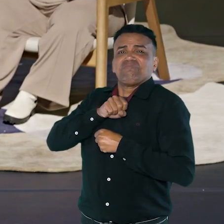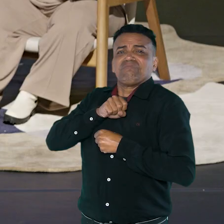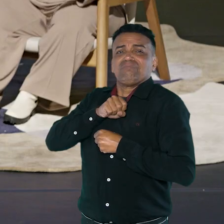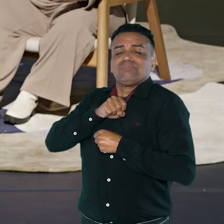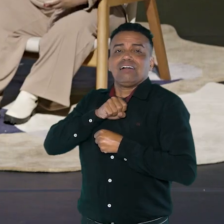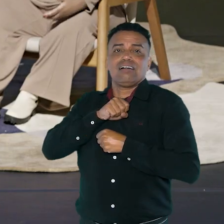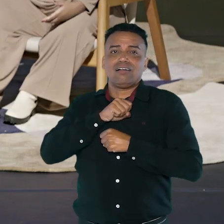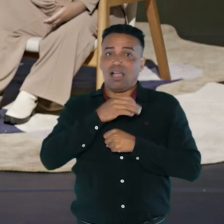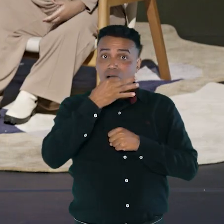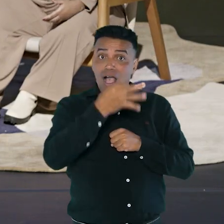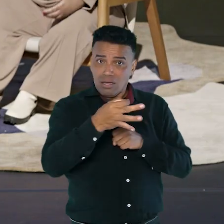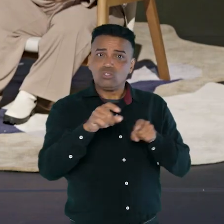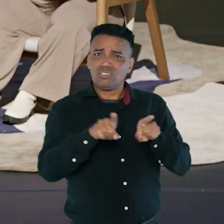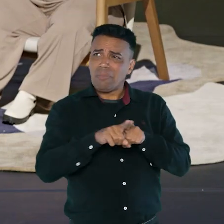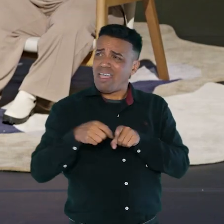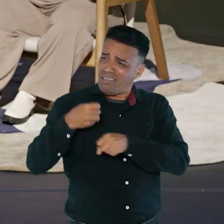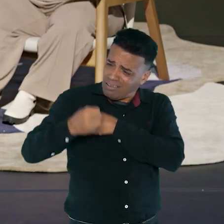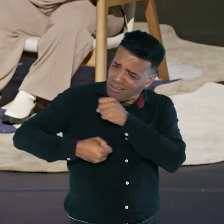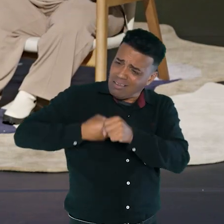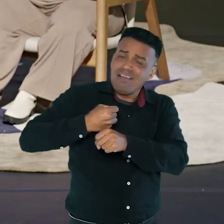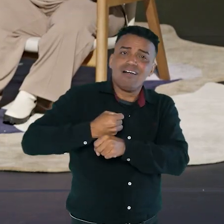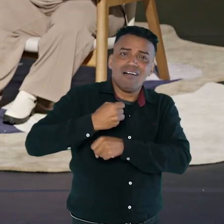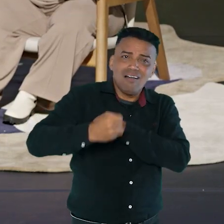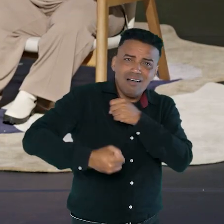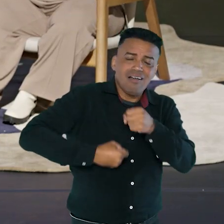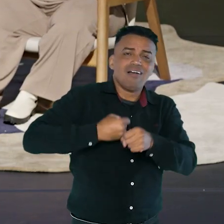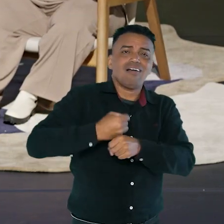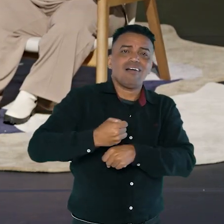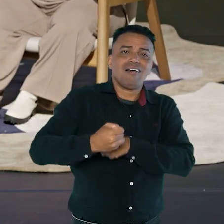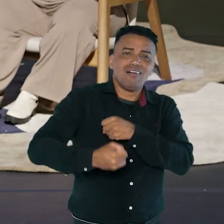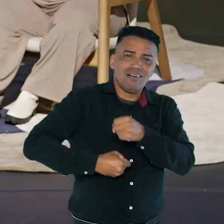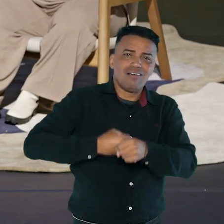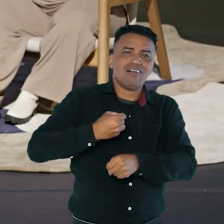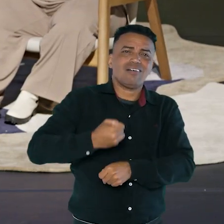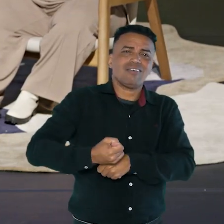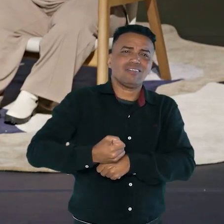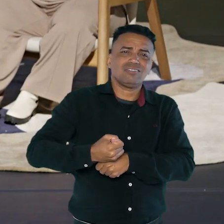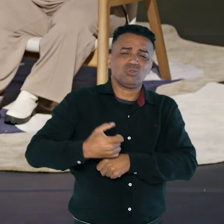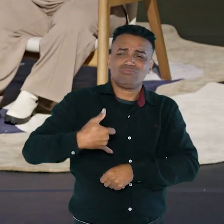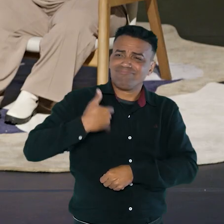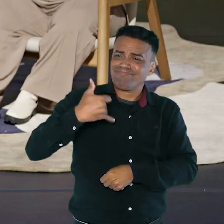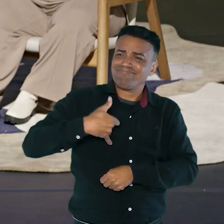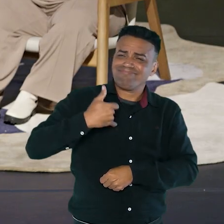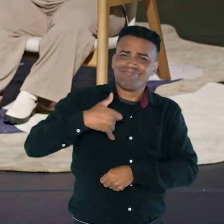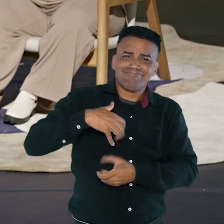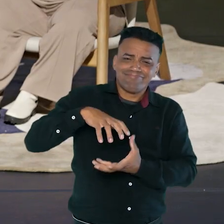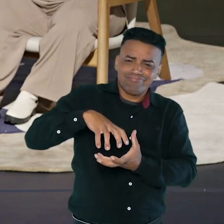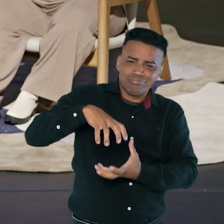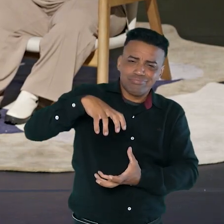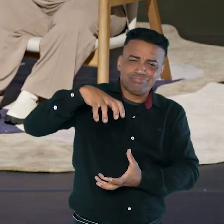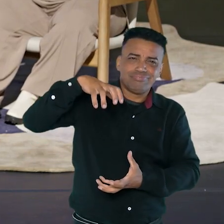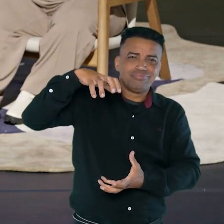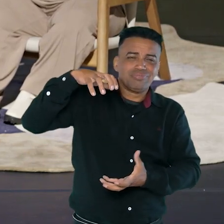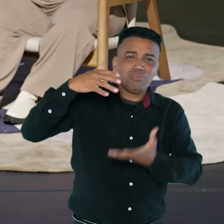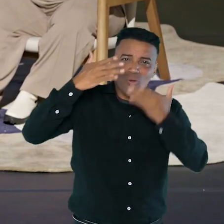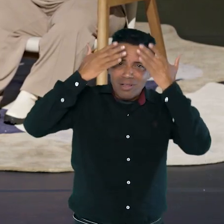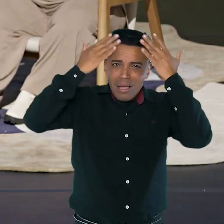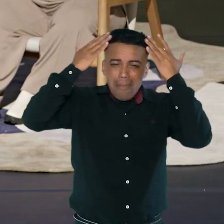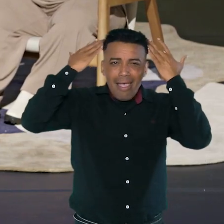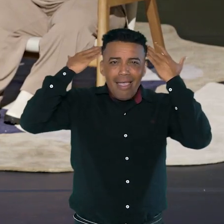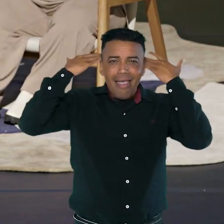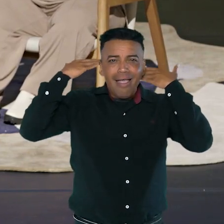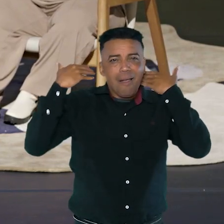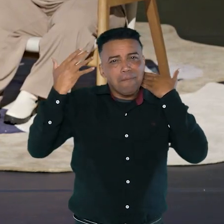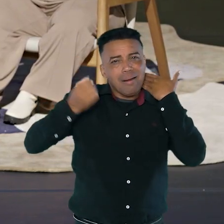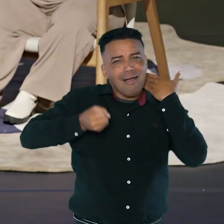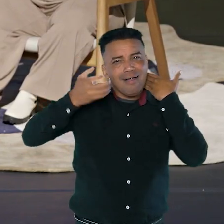E acho que isso também tem a ver com os anos que foram passando e meus cabelos brancos que foram